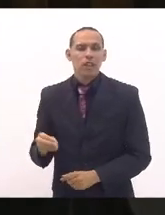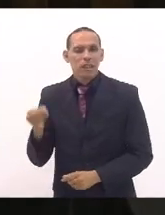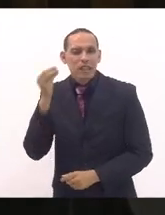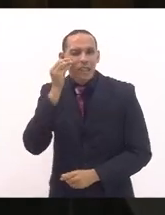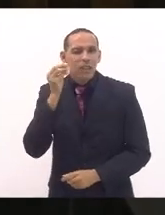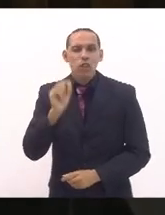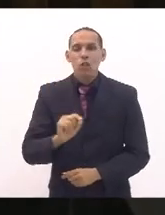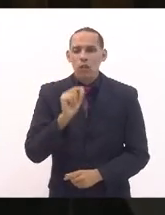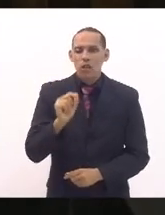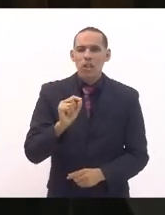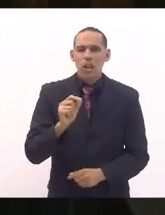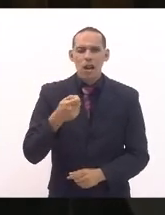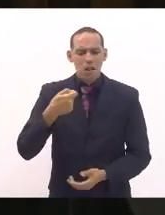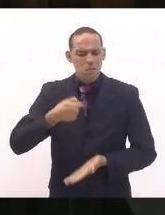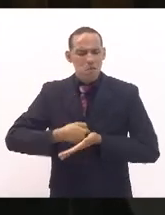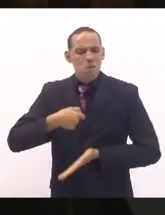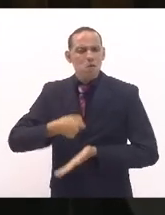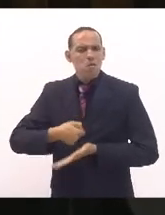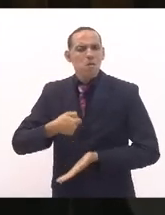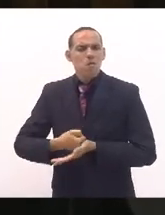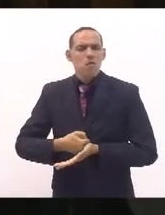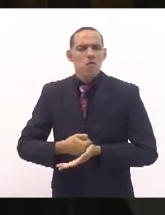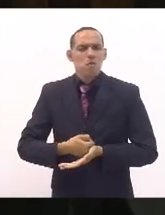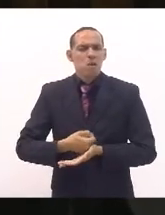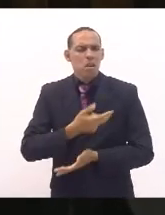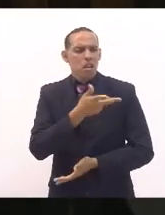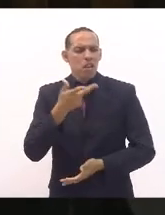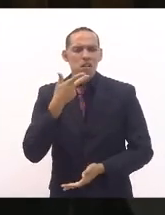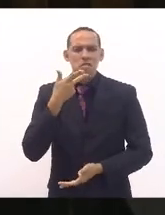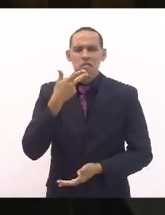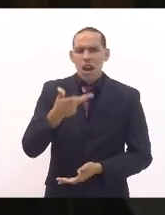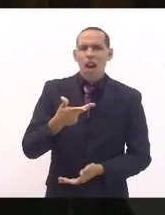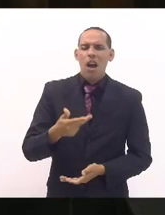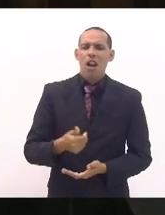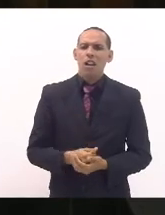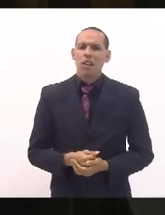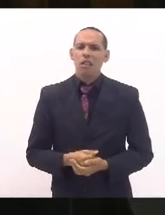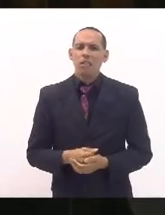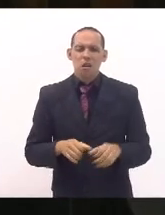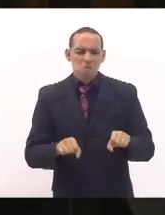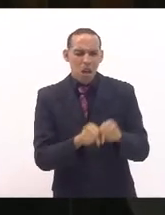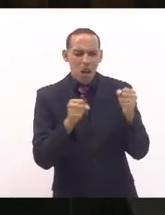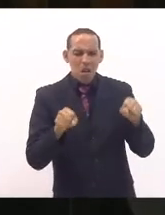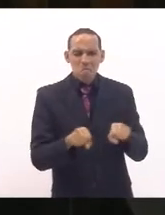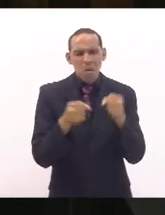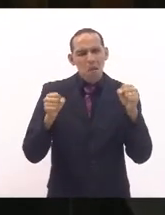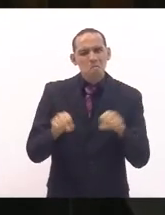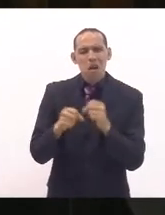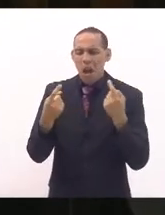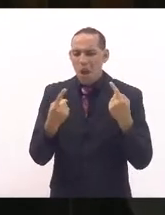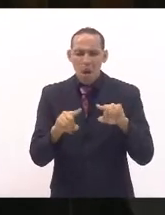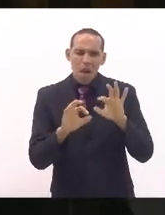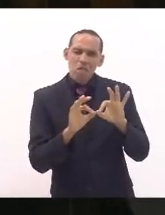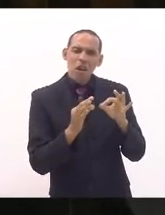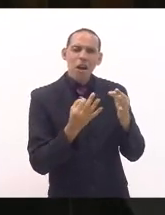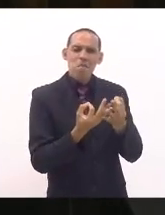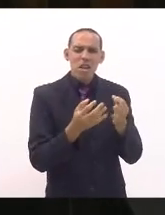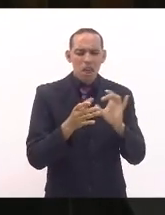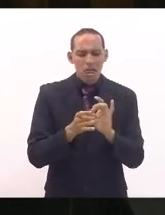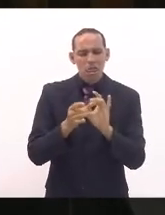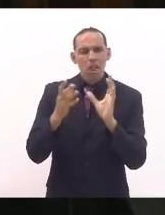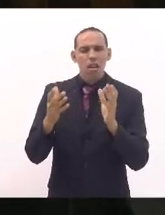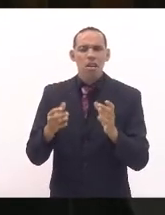de sempre de nos impor a sua narrativa, todas as vezes destrutivas, contra a família, contra a